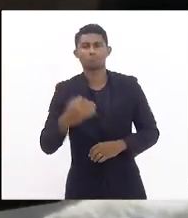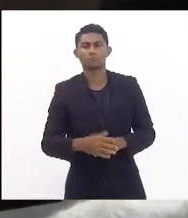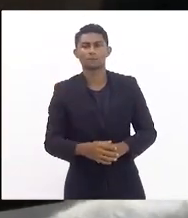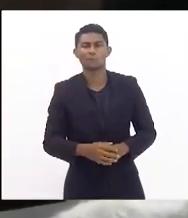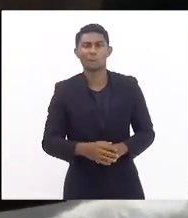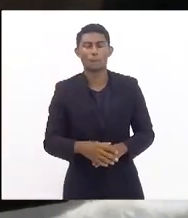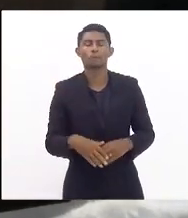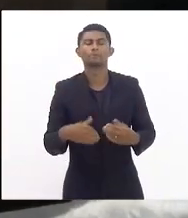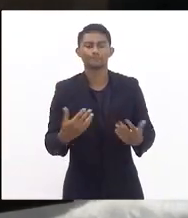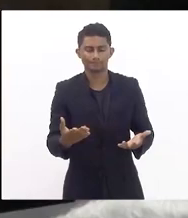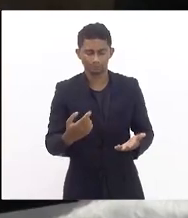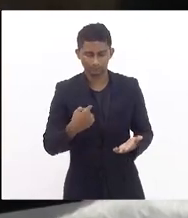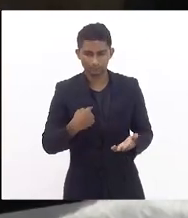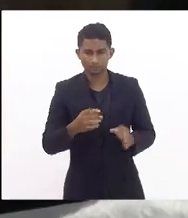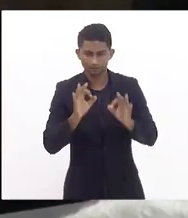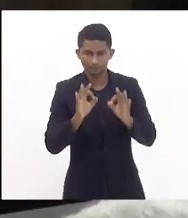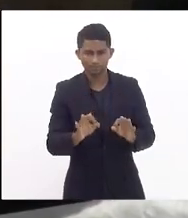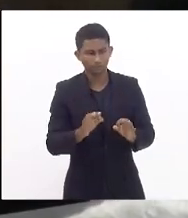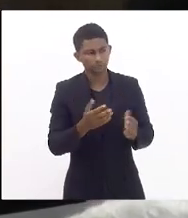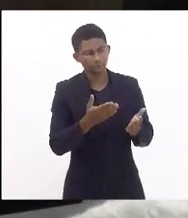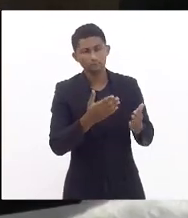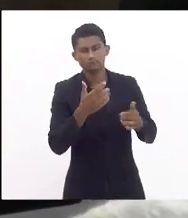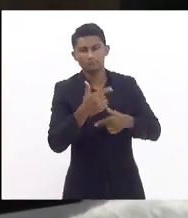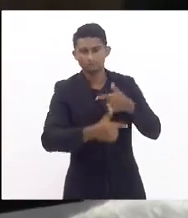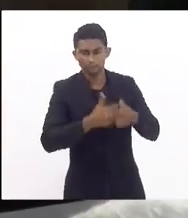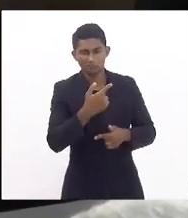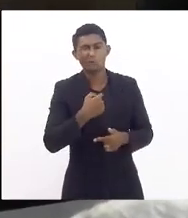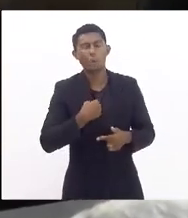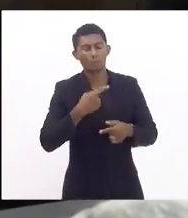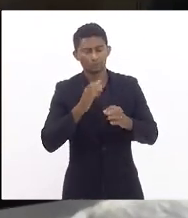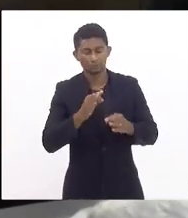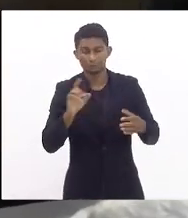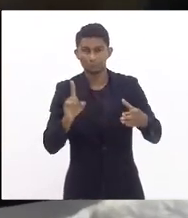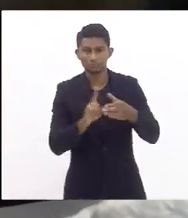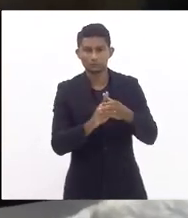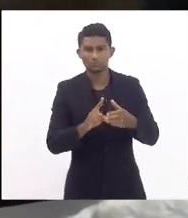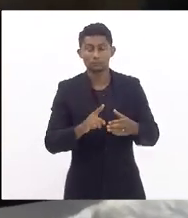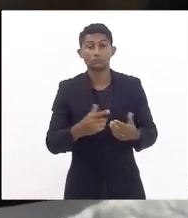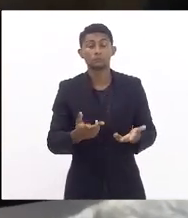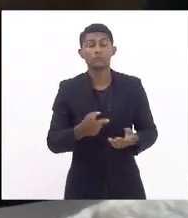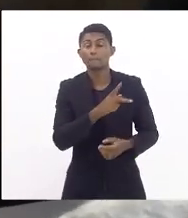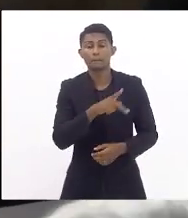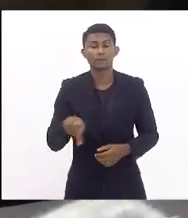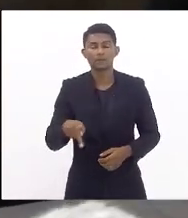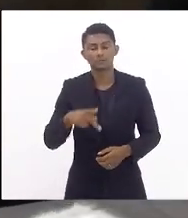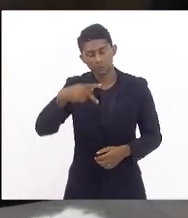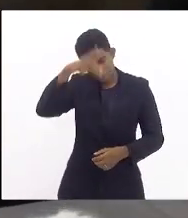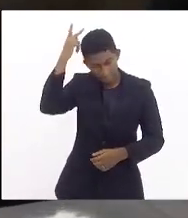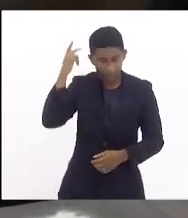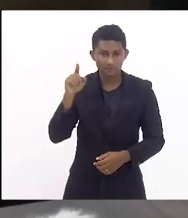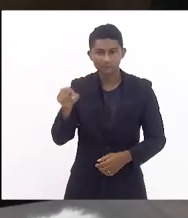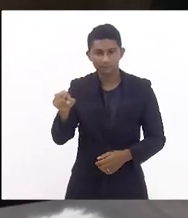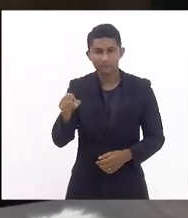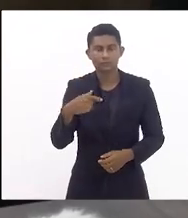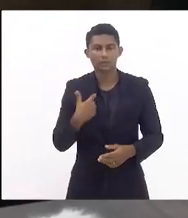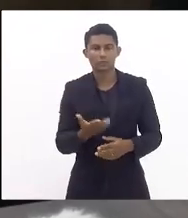portanto, homenagear esse trabalho do qual eu participei, presidido pelo deputado Luiz Paulo. Quero dar um voto favorável nos